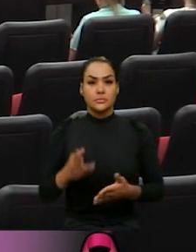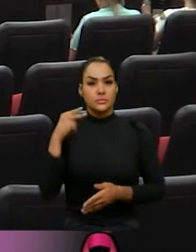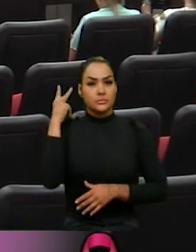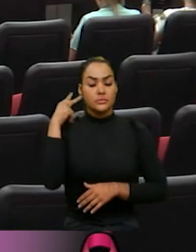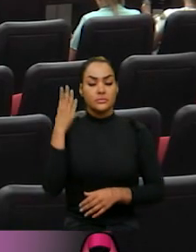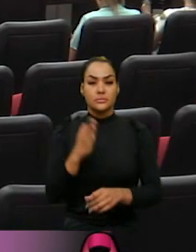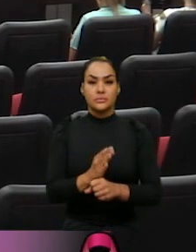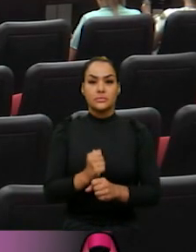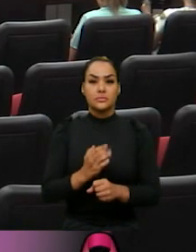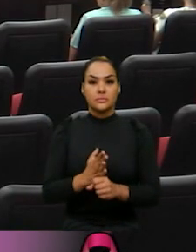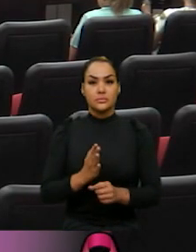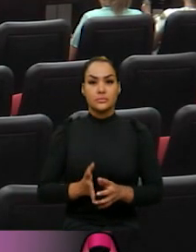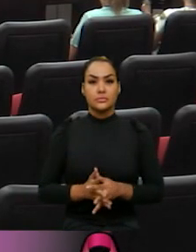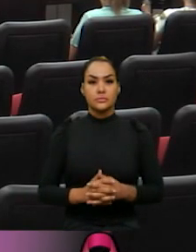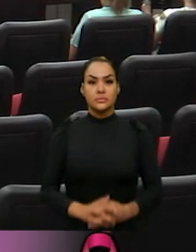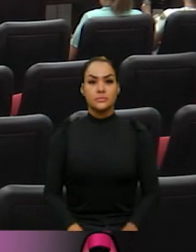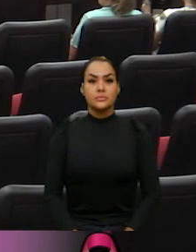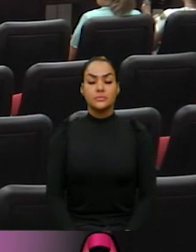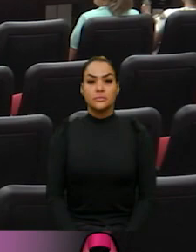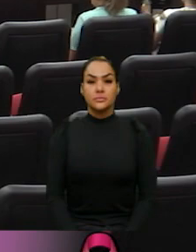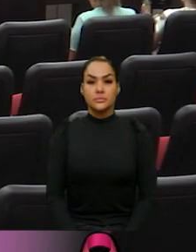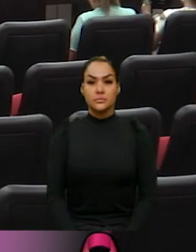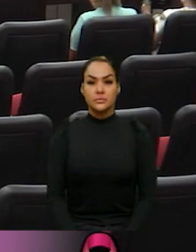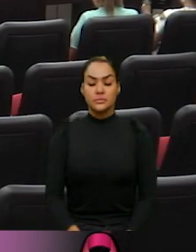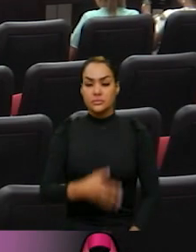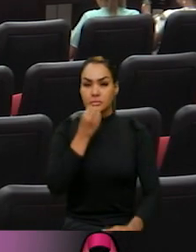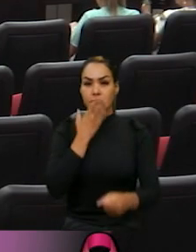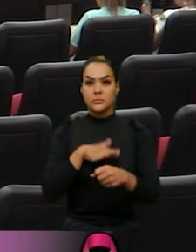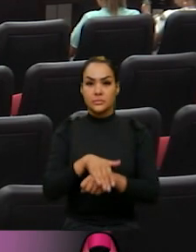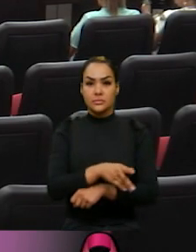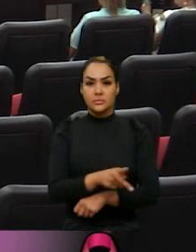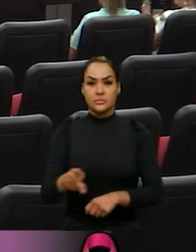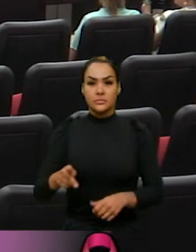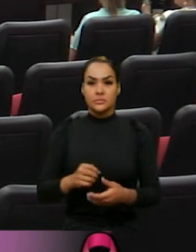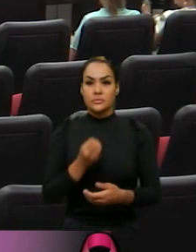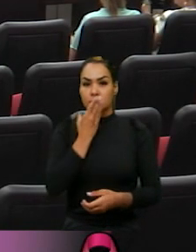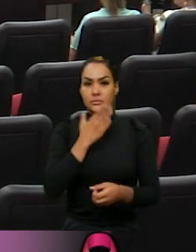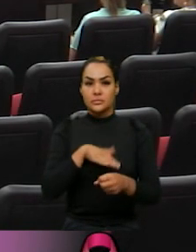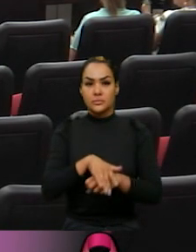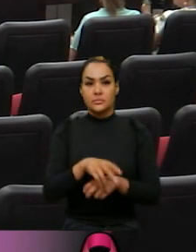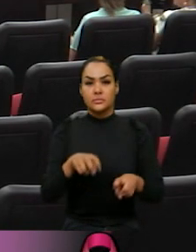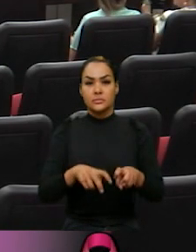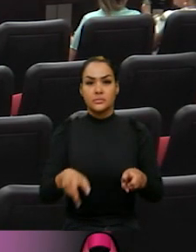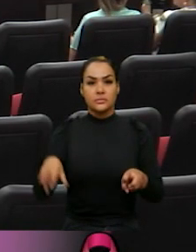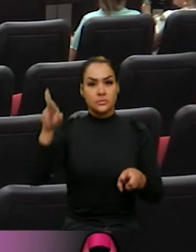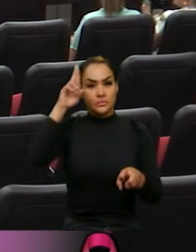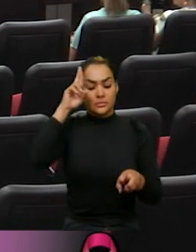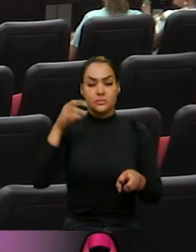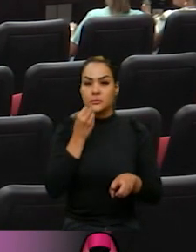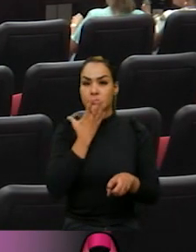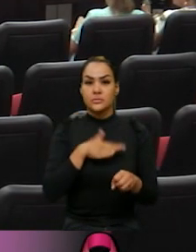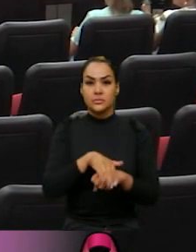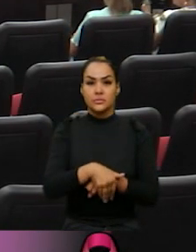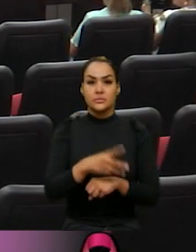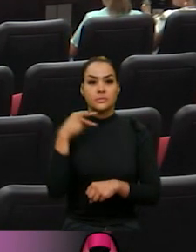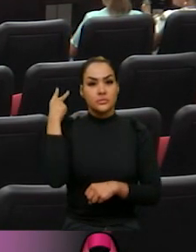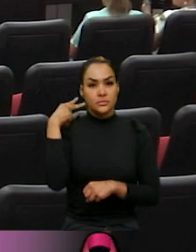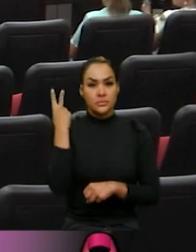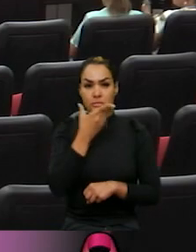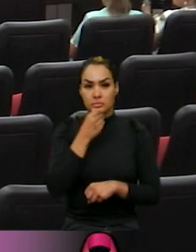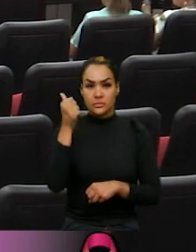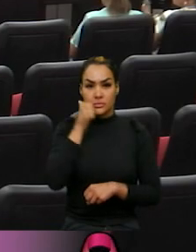vereador Gilberto Batata Mantovani. Boa noite, senhora presidente, boa noite, mesa diretora, boa noite, vereadores,